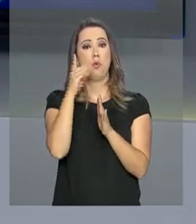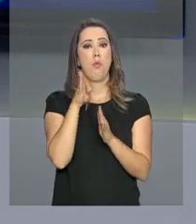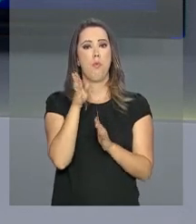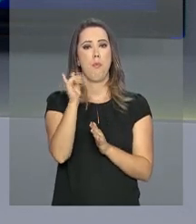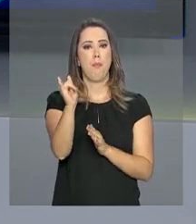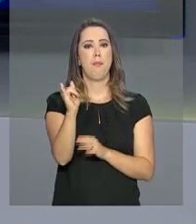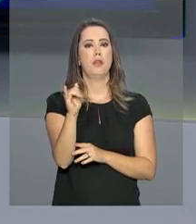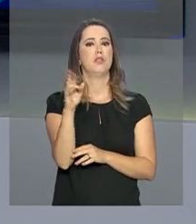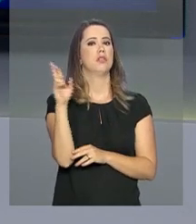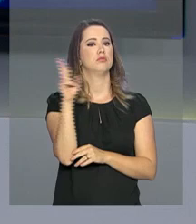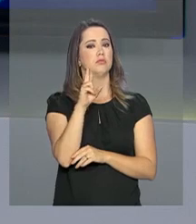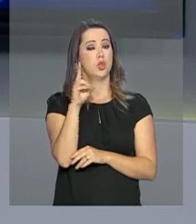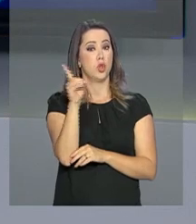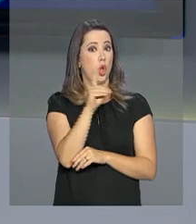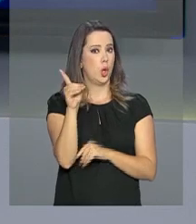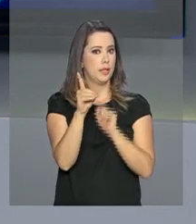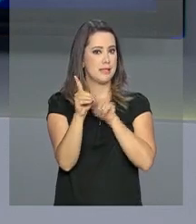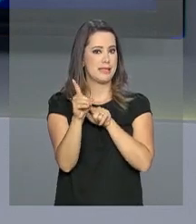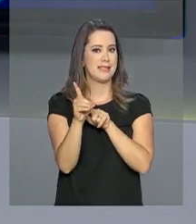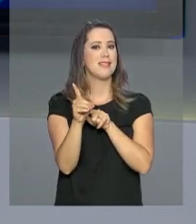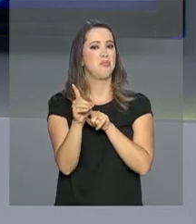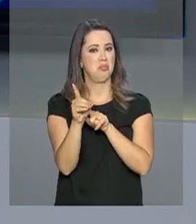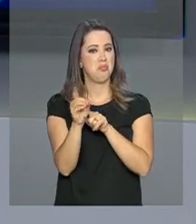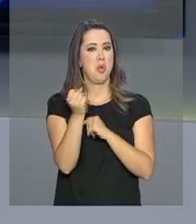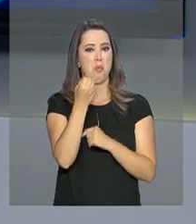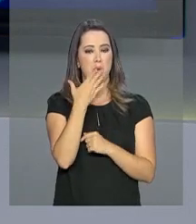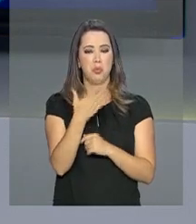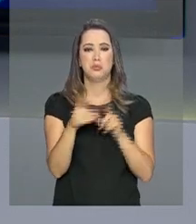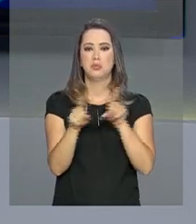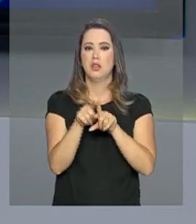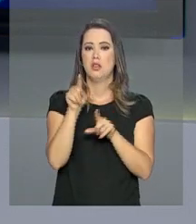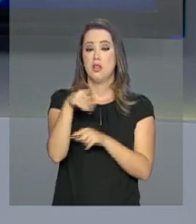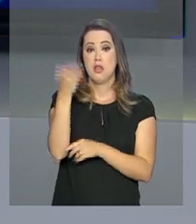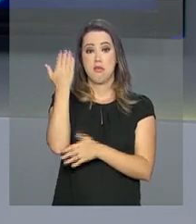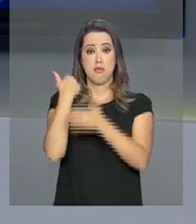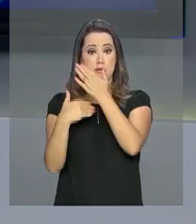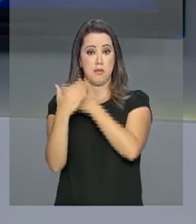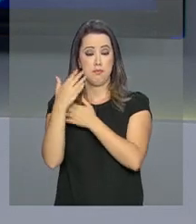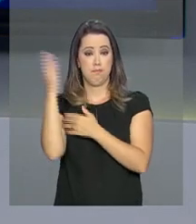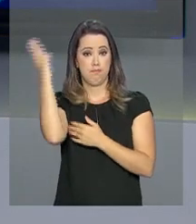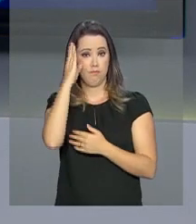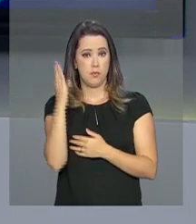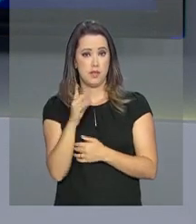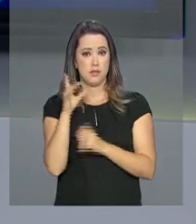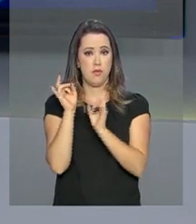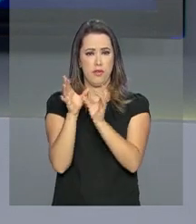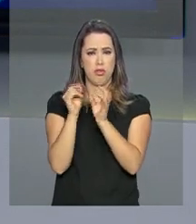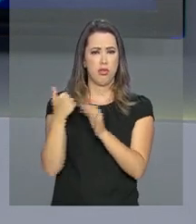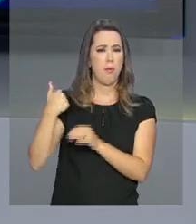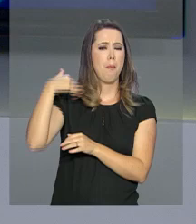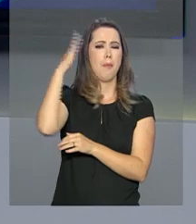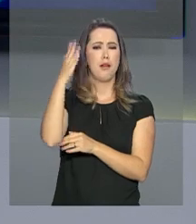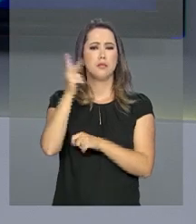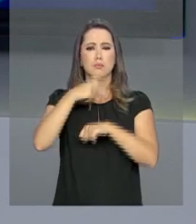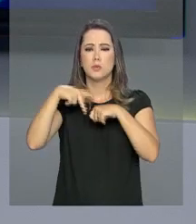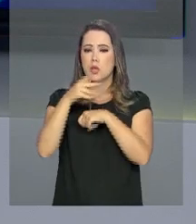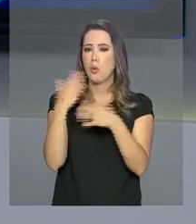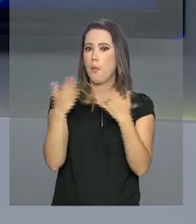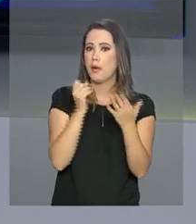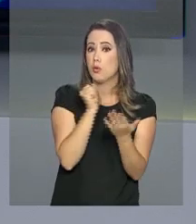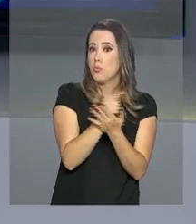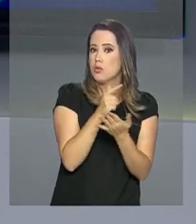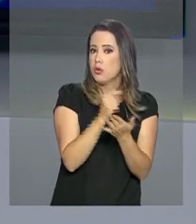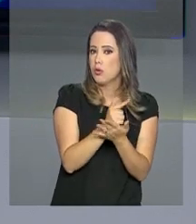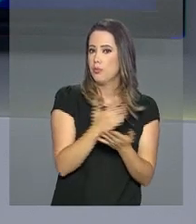de 1 bilhão 516 milhões de dólares ou seja na semana passada o brasil vendeu mais para outros países do que comprou